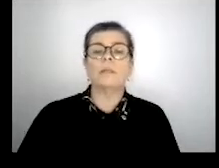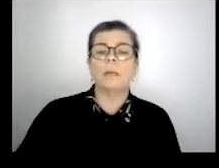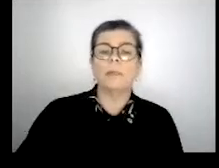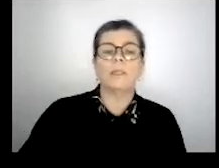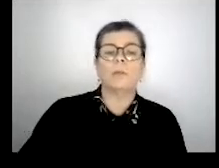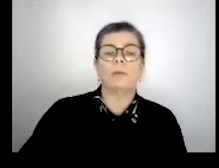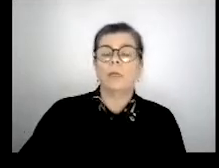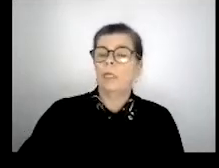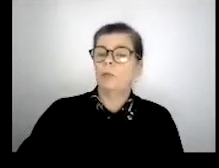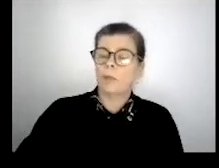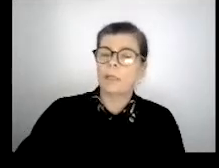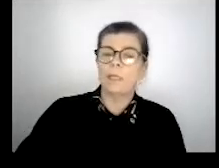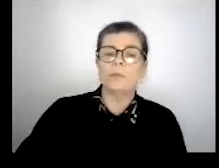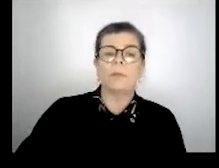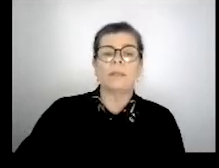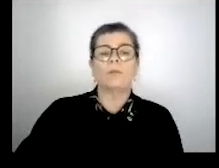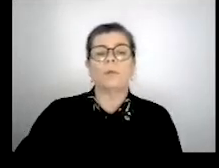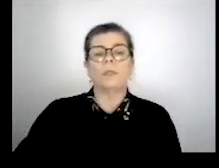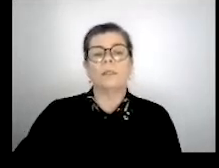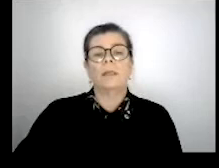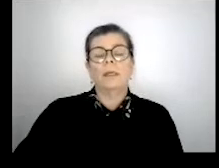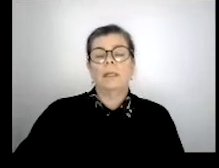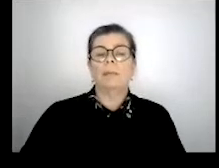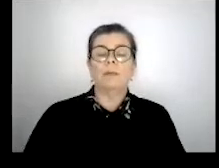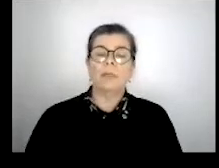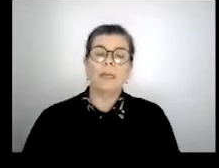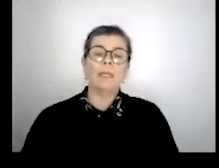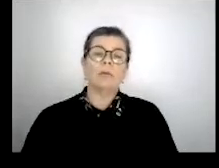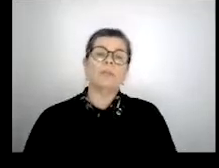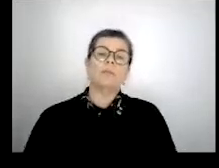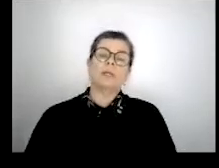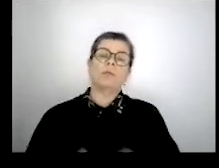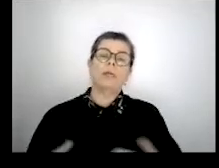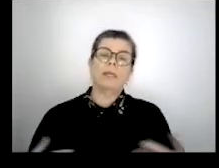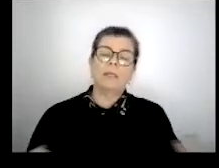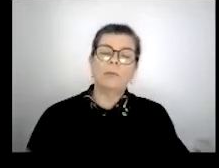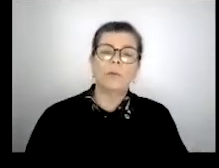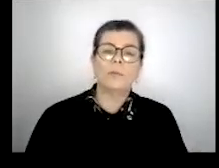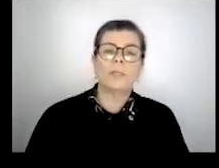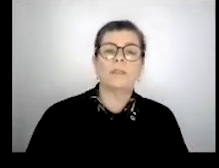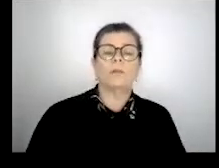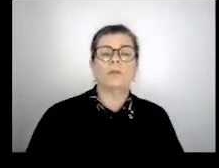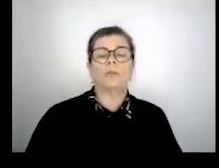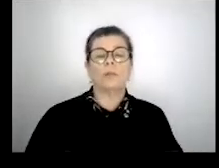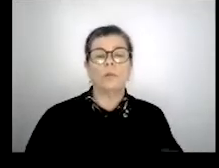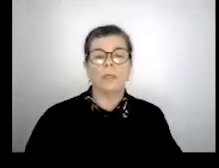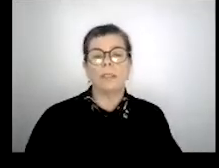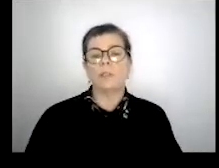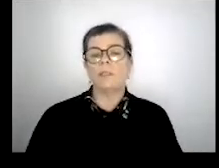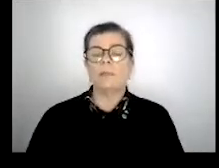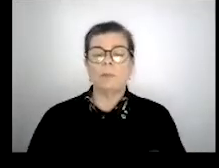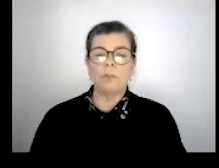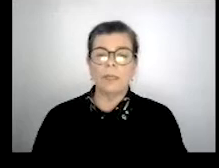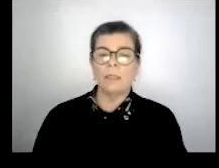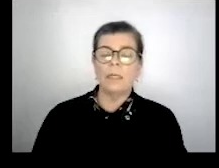chegam e que estão em atendimento, e dos pacientes dos demais setores. Lembrando também que nós temos que acolher todos esses nossos atores, então